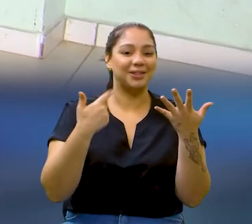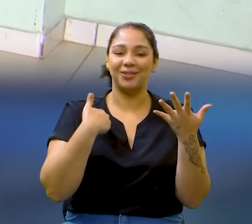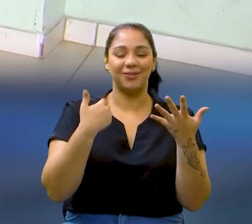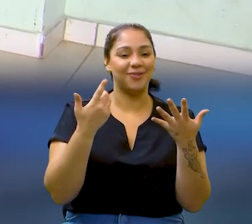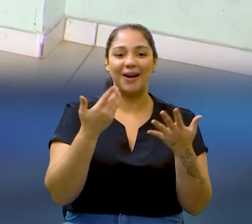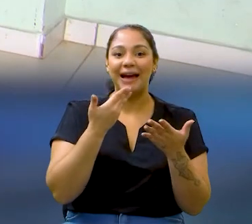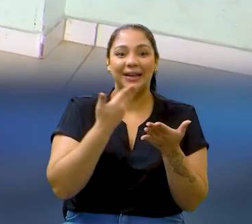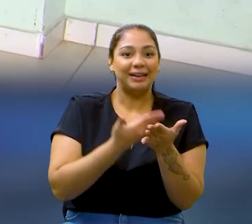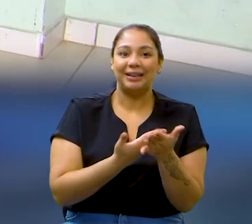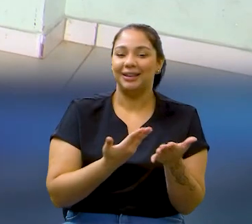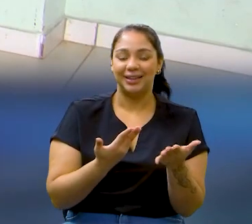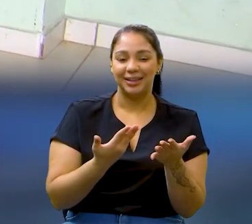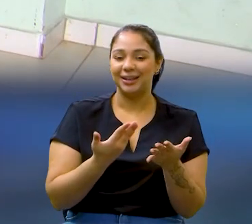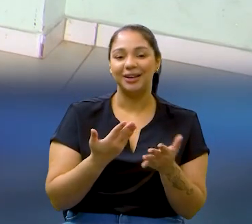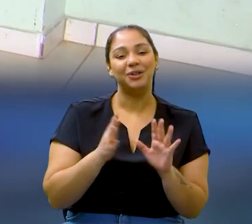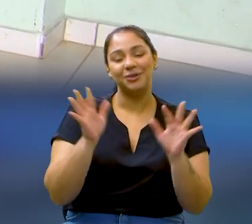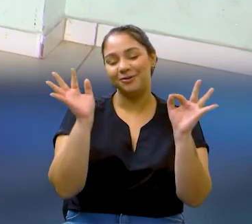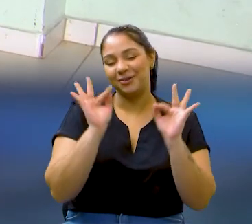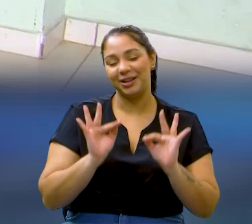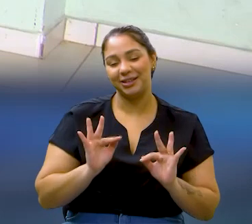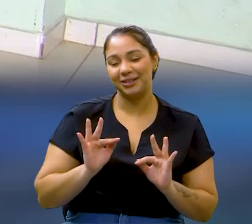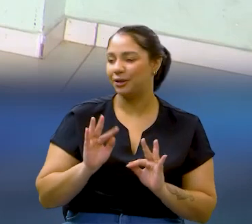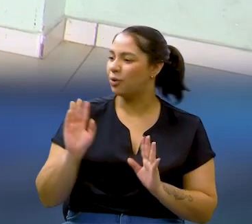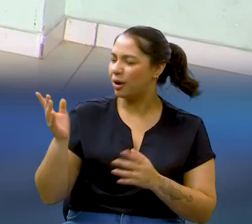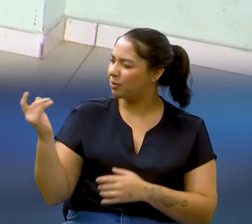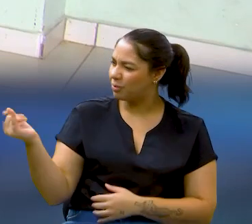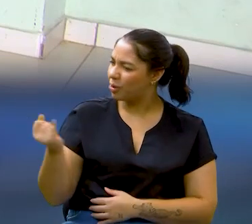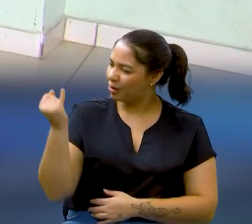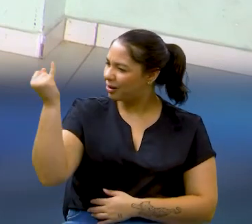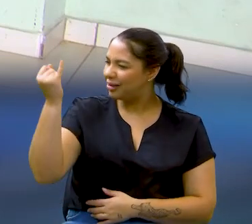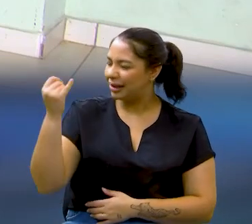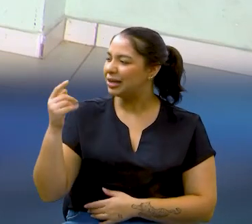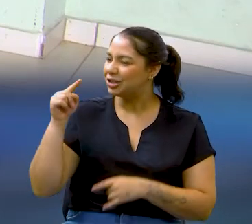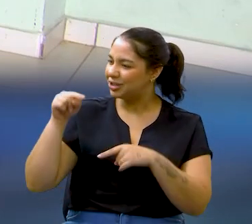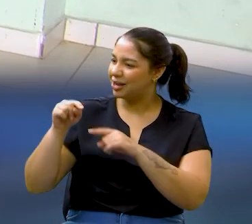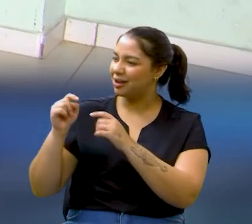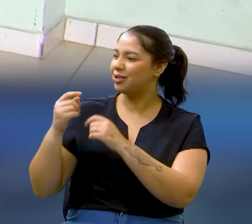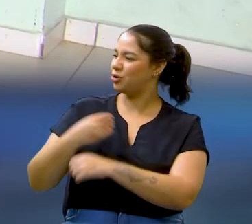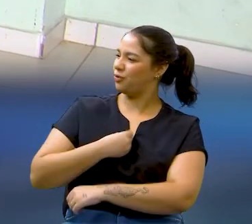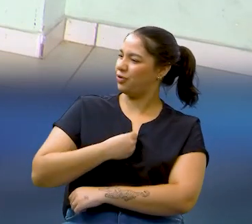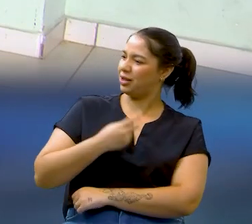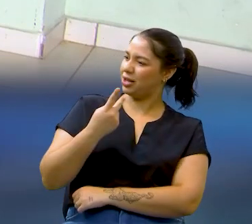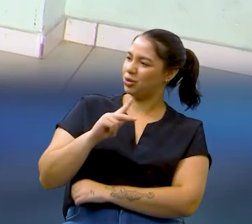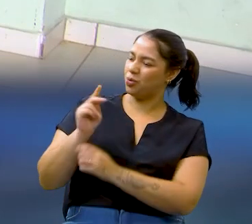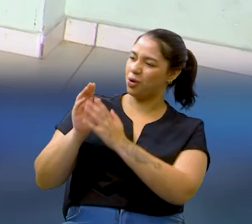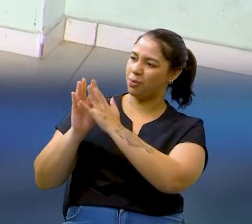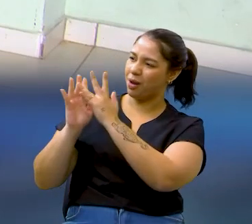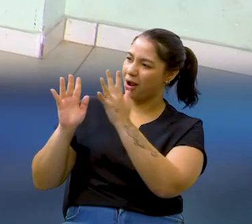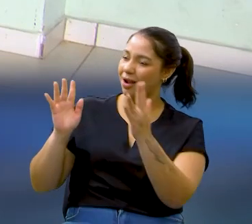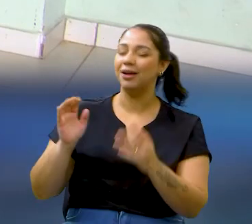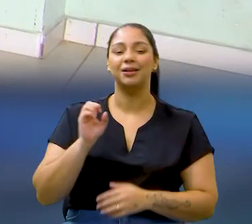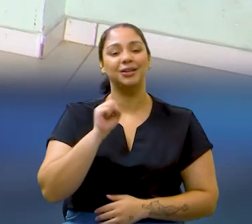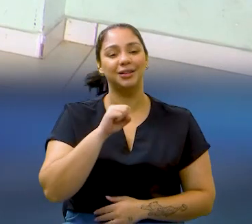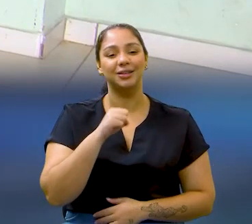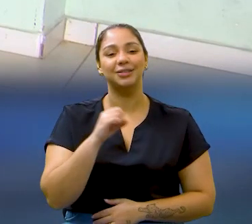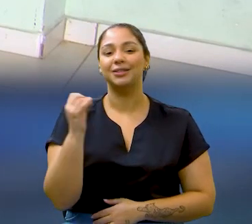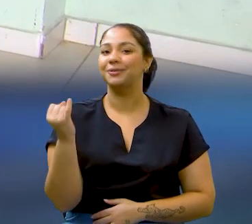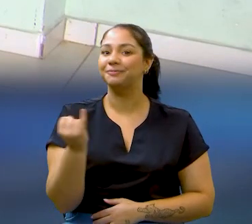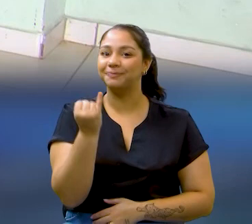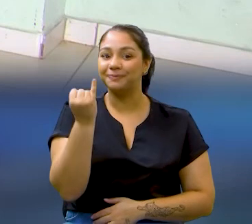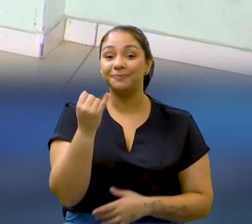nem acredito. Mas estou muito feliz. Foi fundamental, então, na tua trajetória, né, passar por aqui? Foi fundamental.